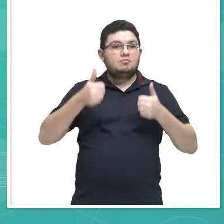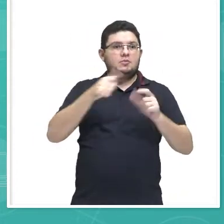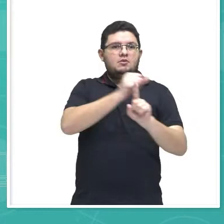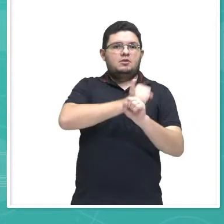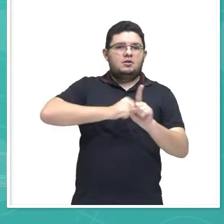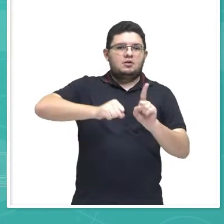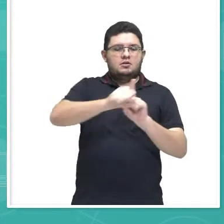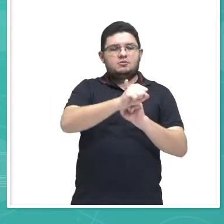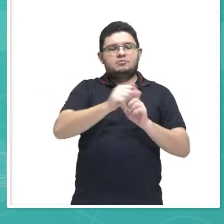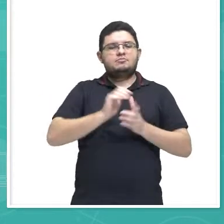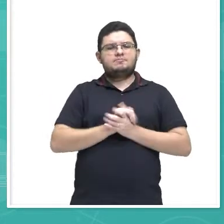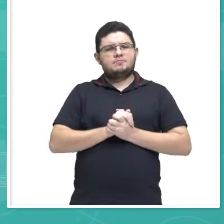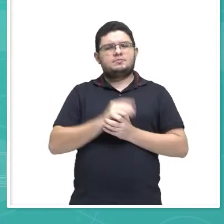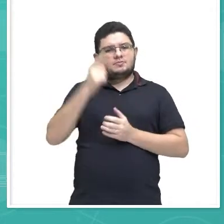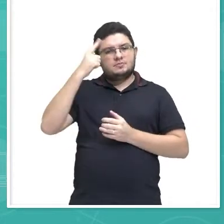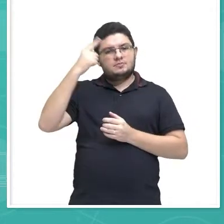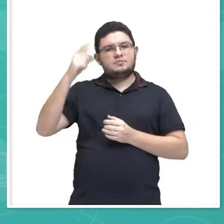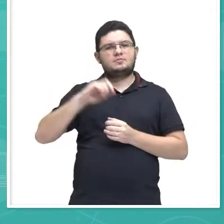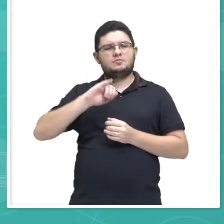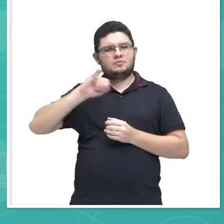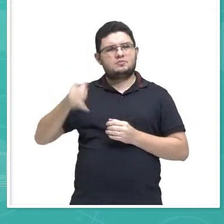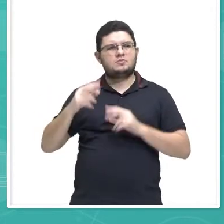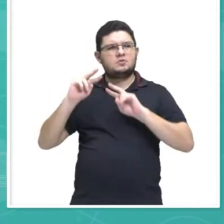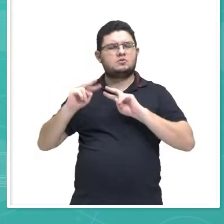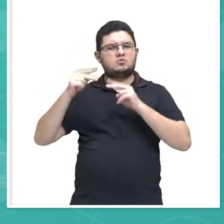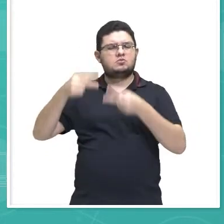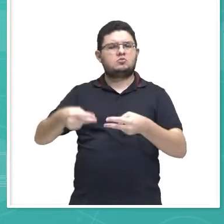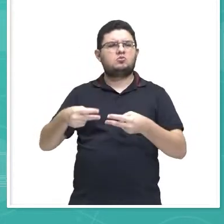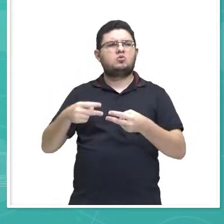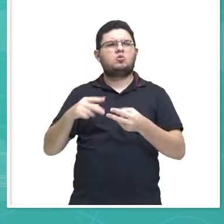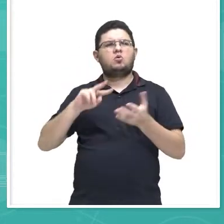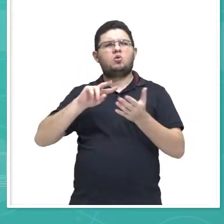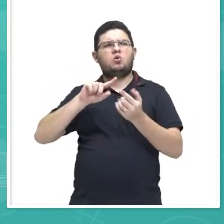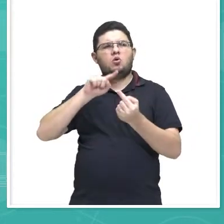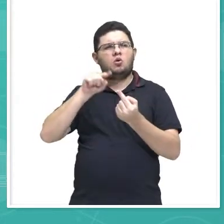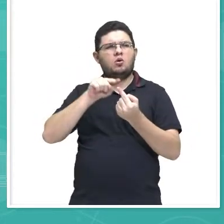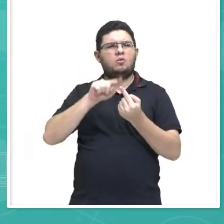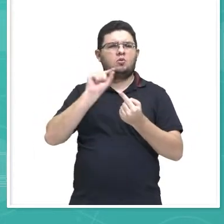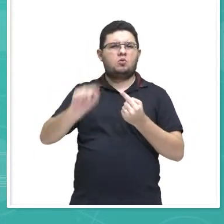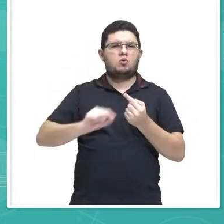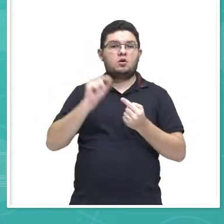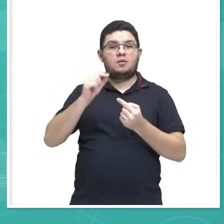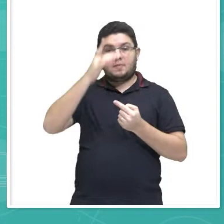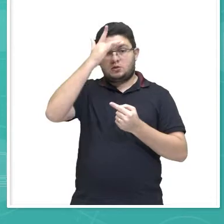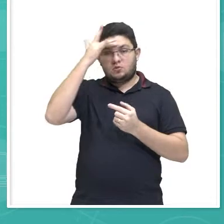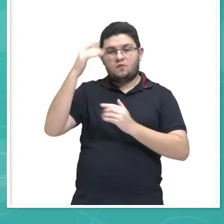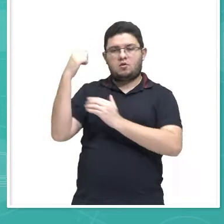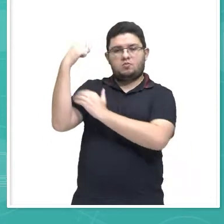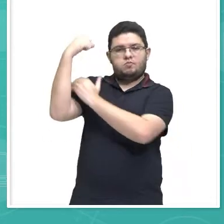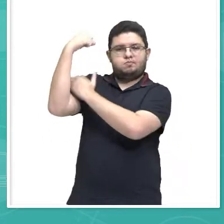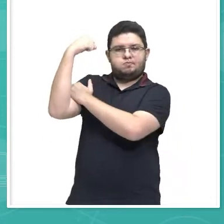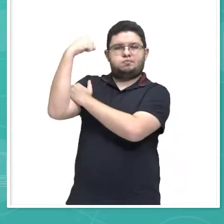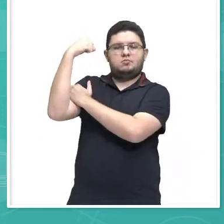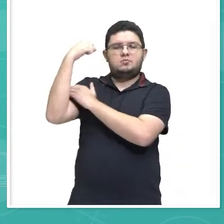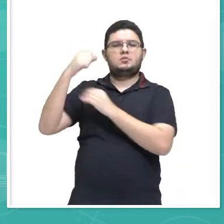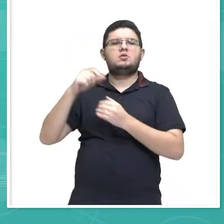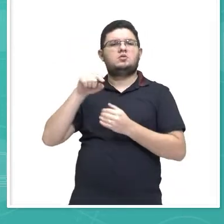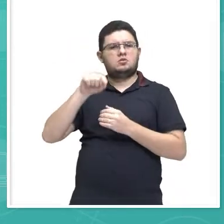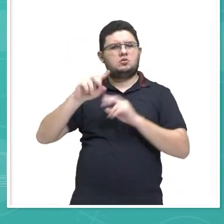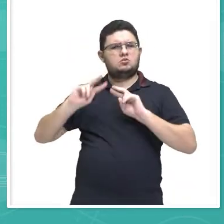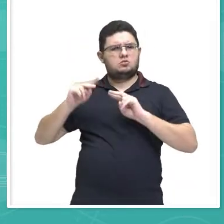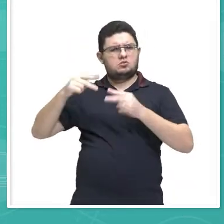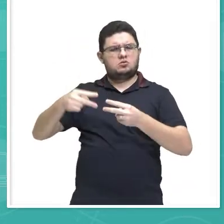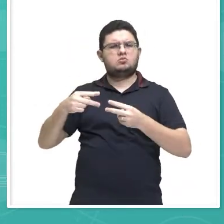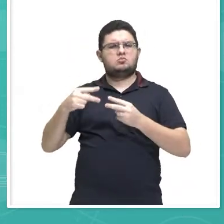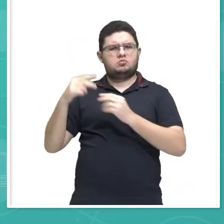judô justamente para isso, para fazer as pessoas ficarem mais fortes fisicamente, porque o judô desenvolve bastante o